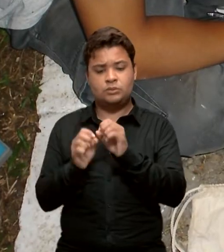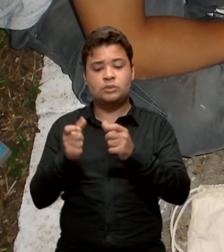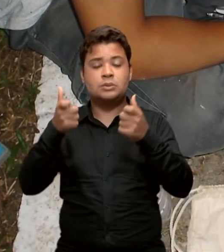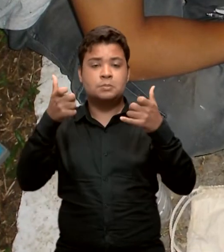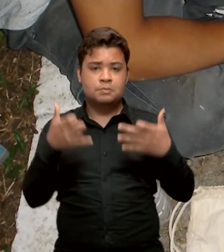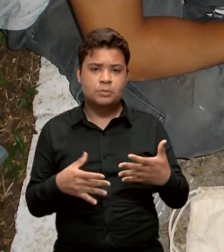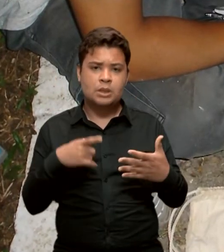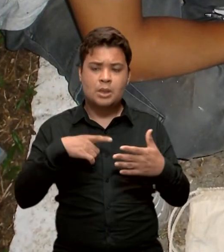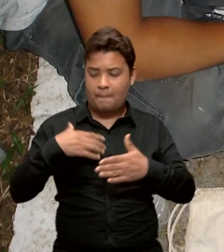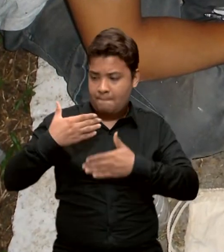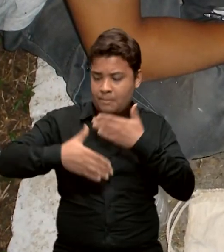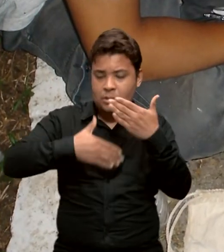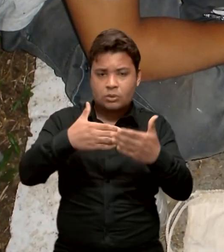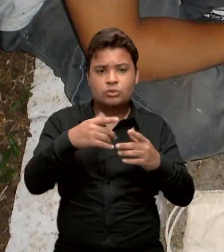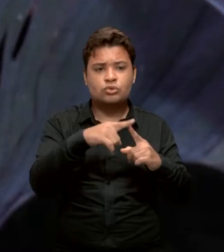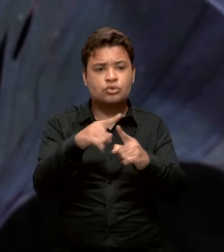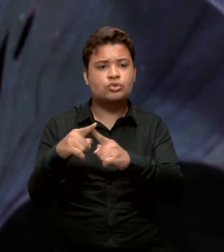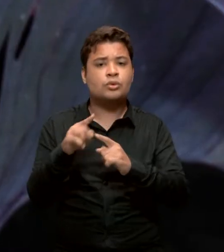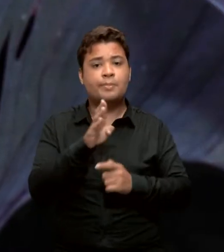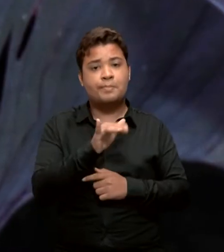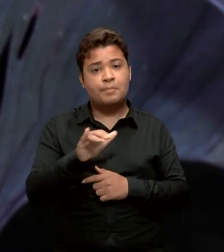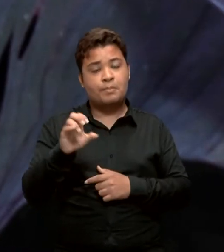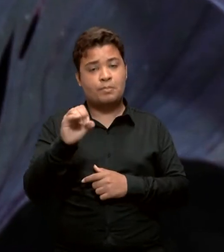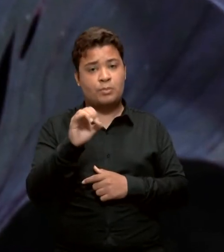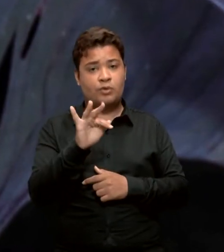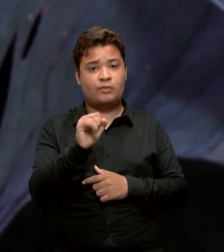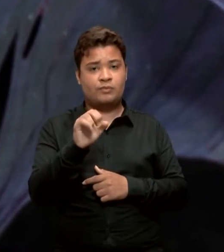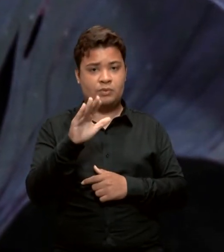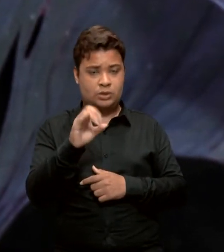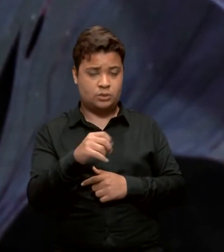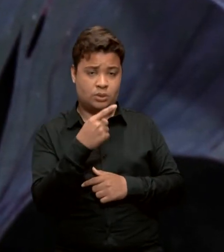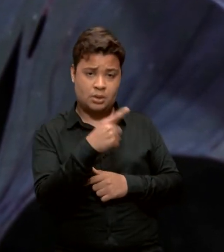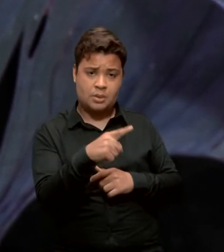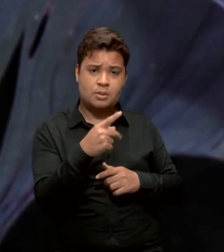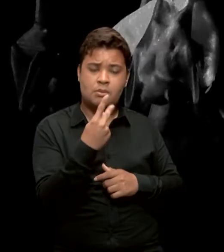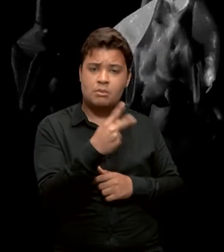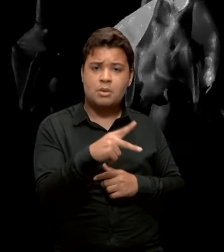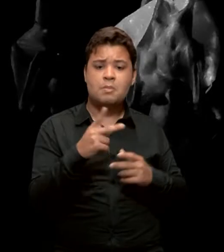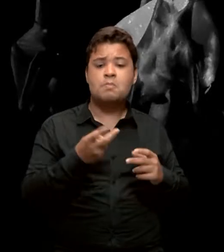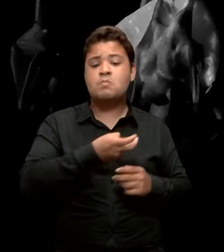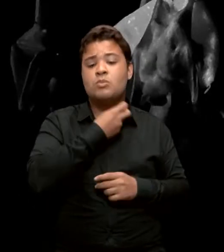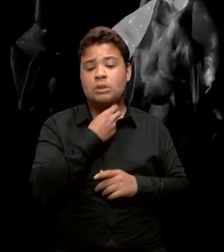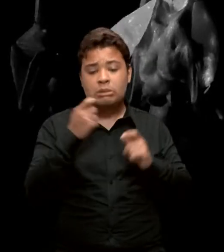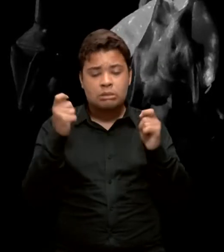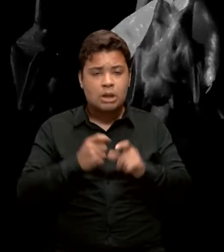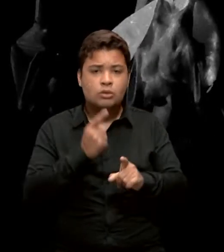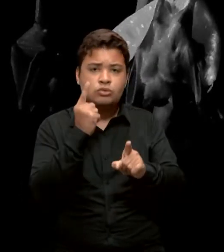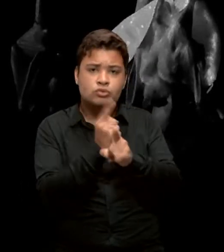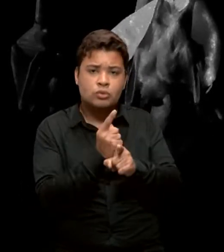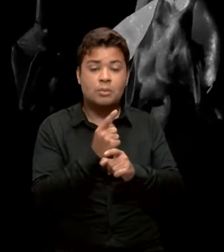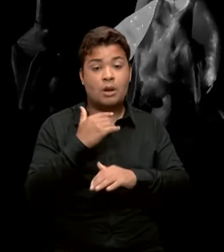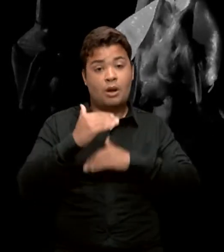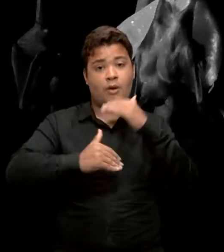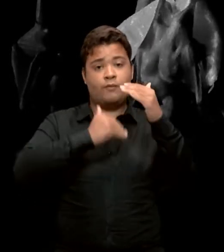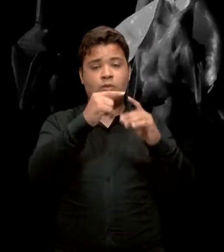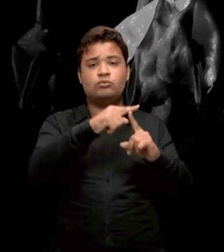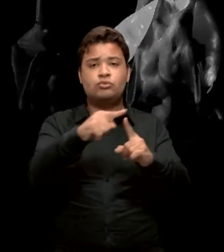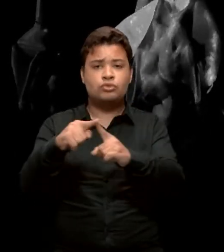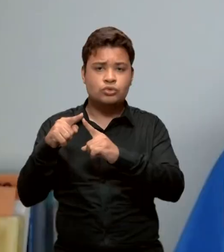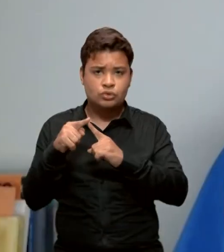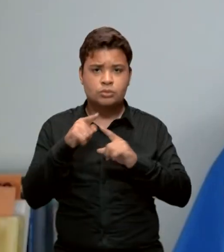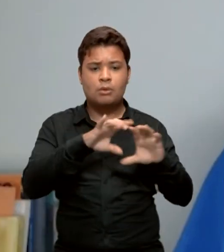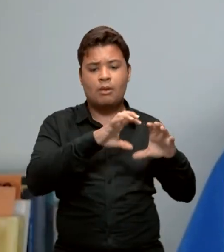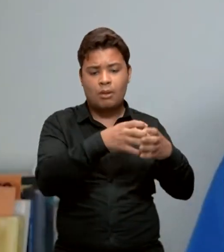modelos biofísicos de morcegos contribui para novas descobertas evolutivas em relação às espécies